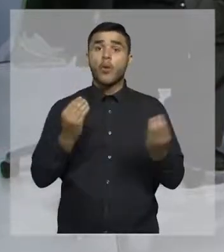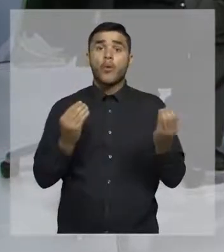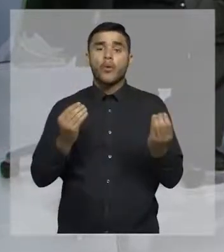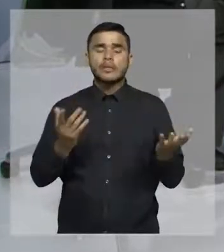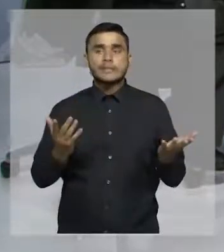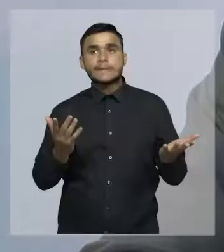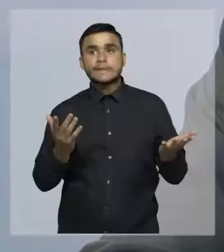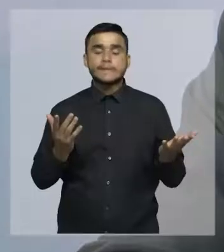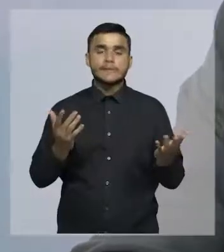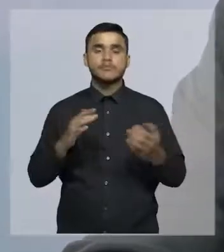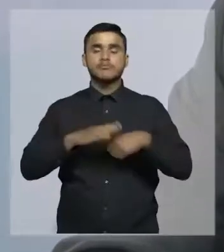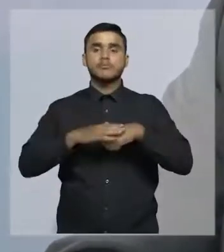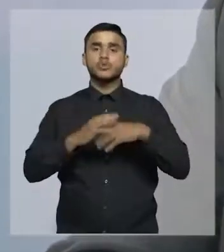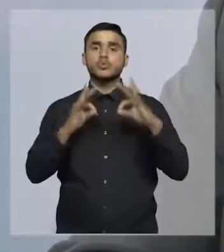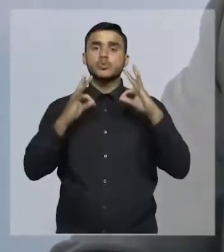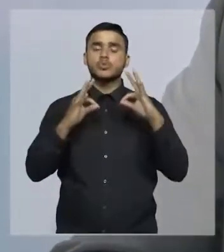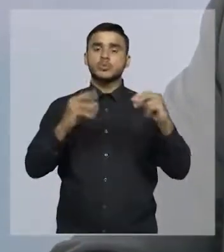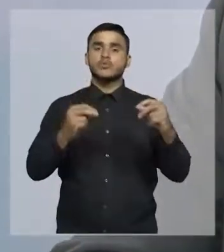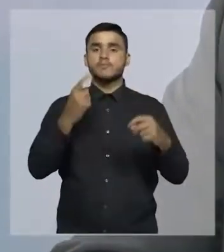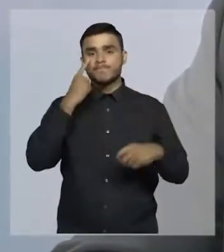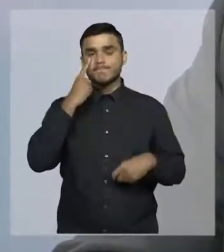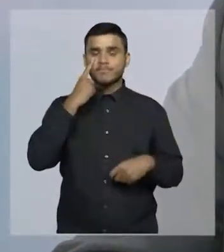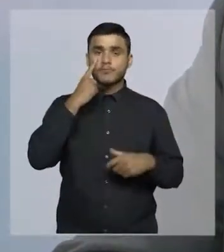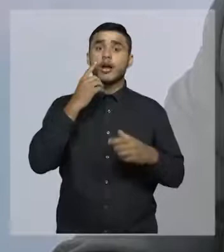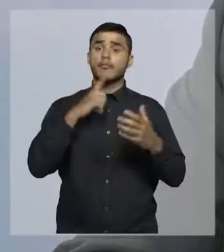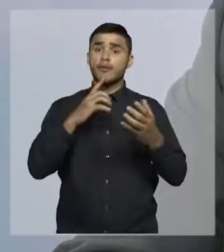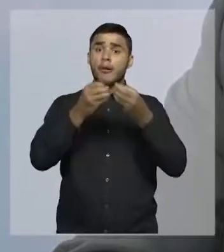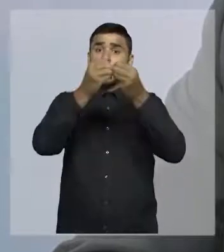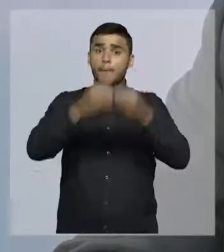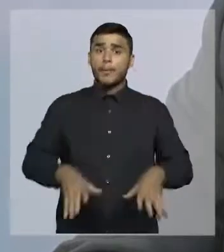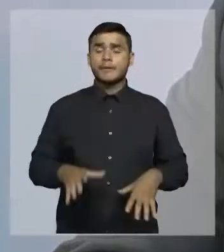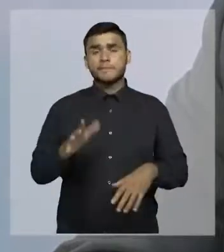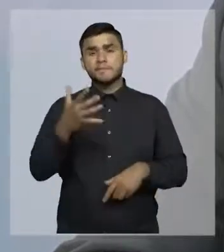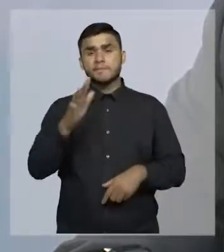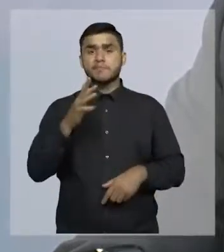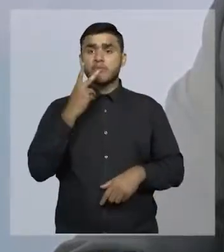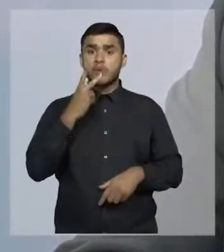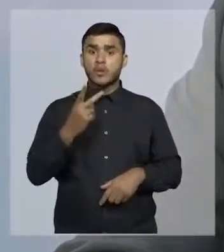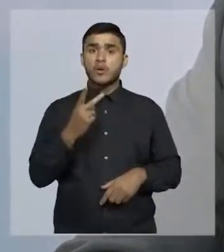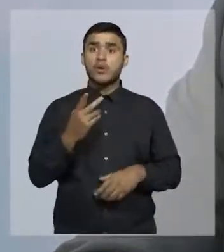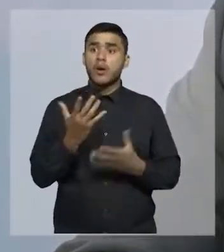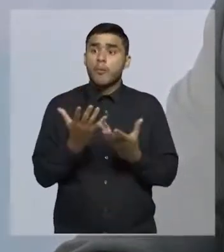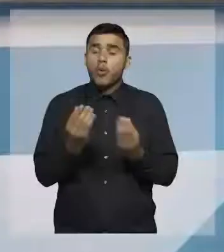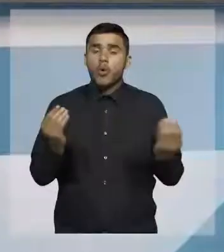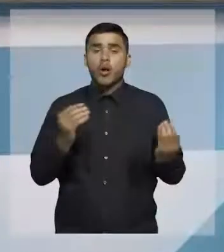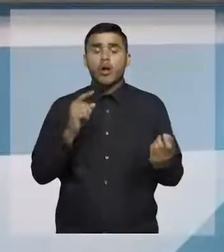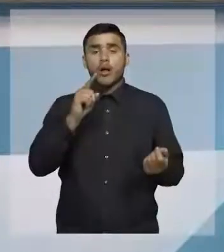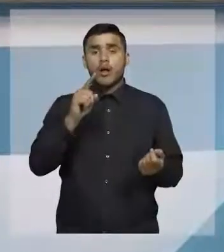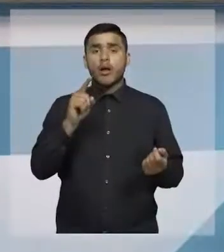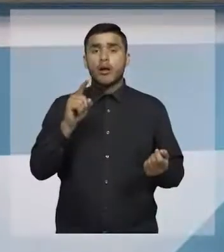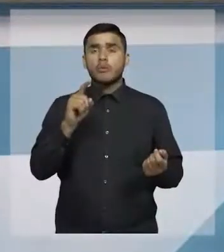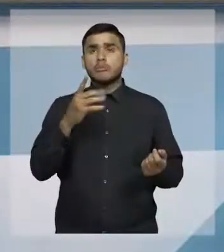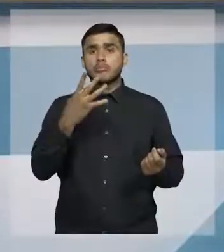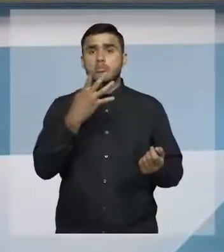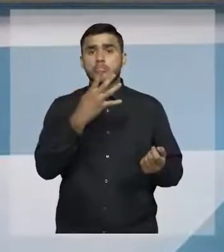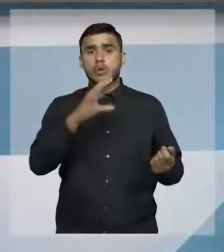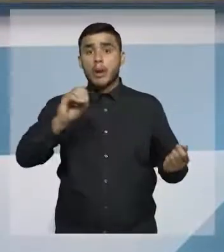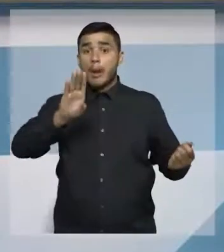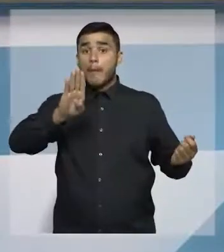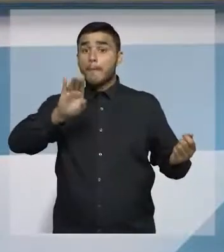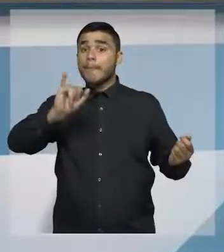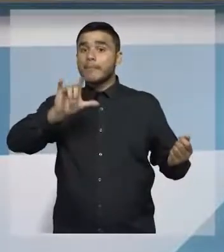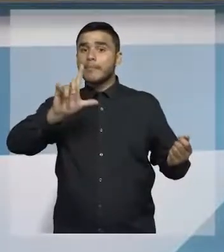por si só, causaram um prejuízo à Petrobras na Bolsa de Valores de 40 bilhões